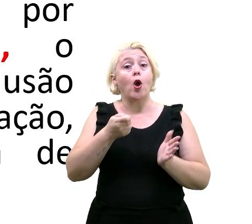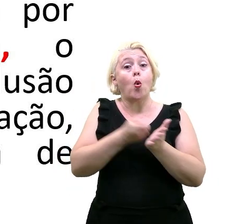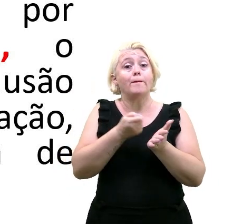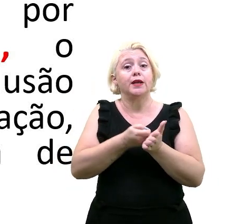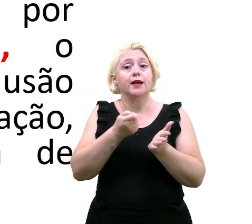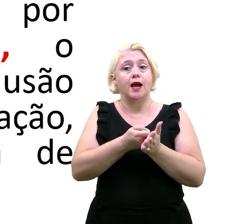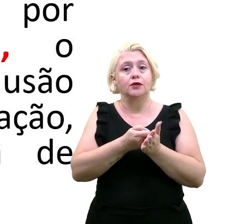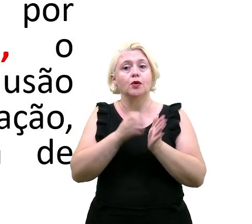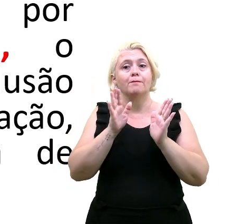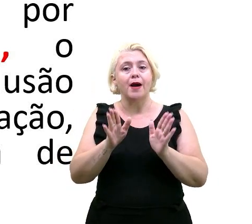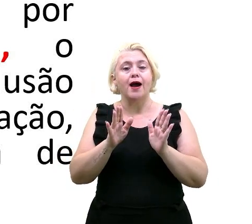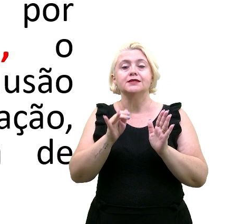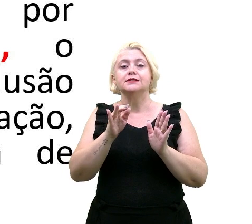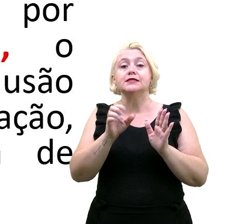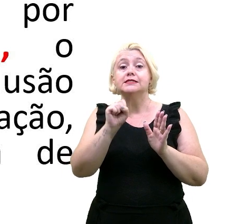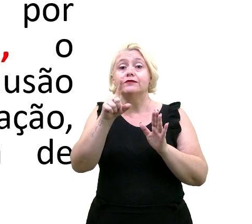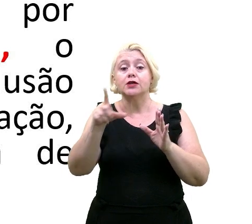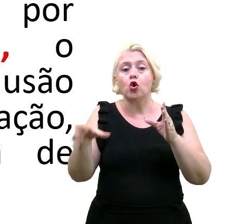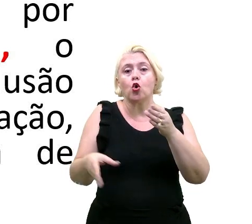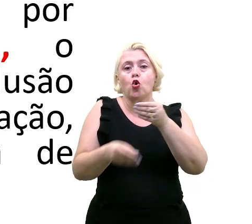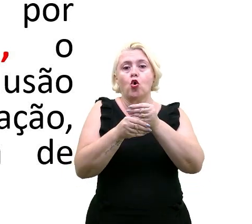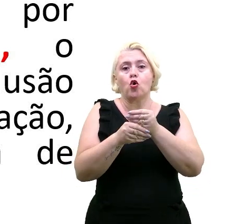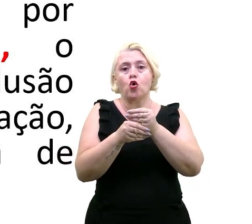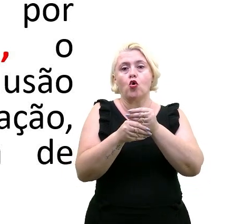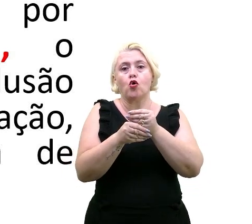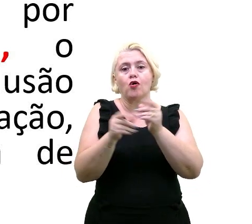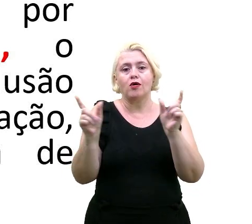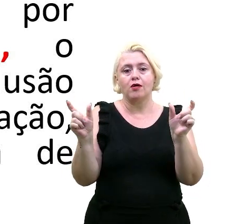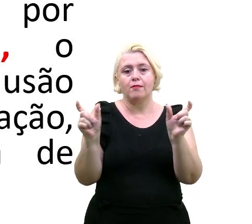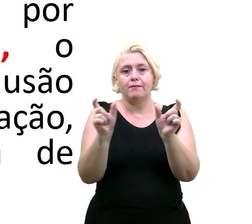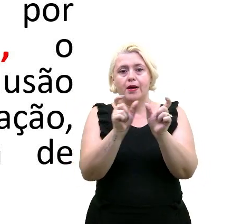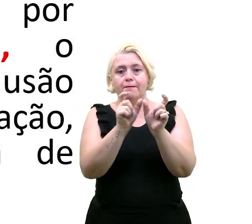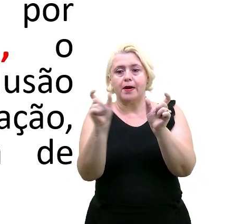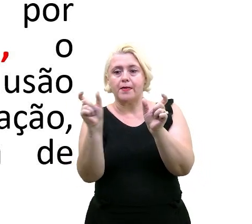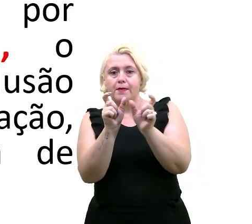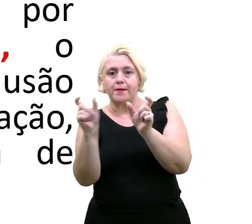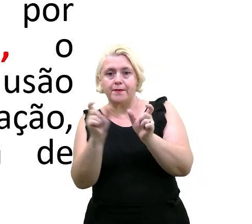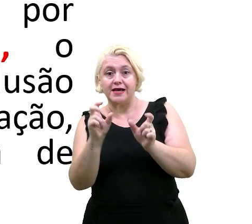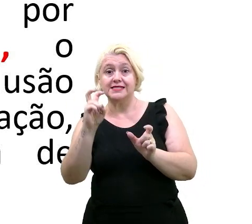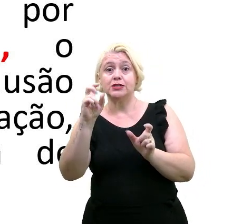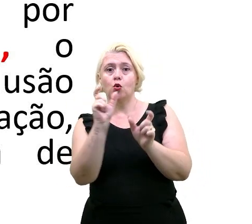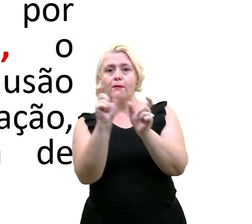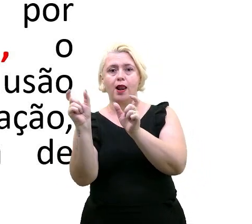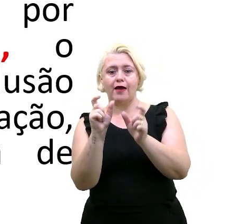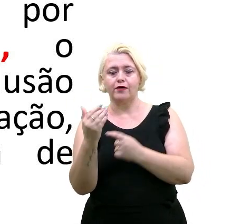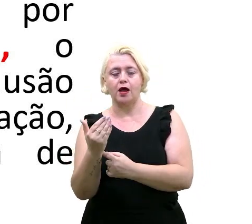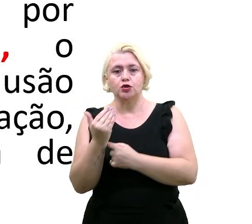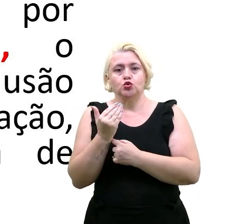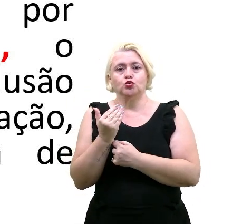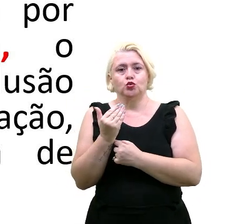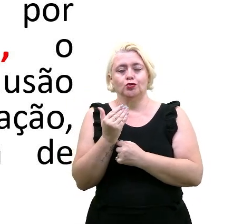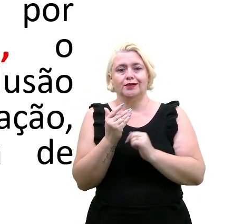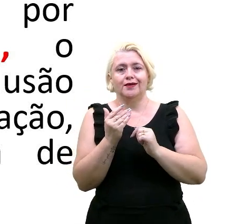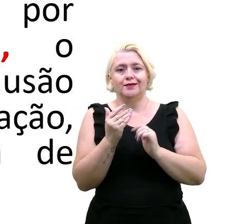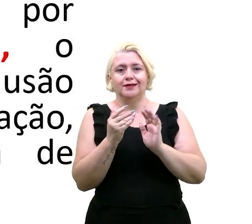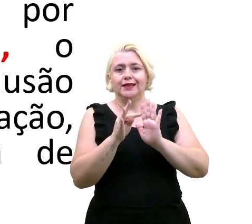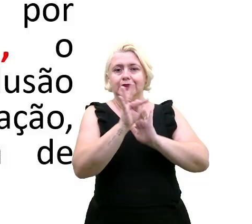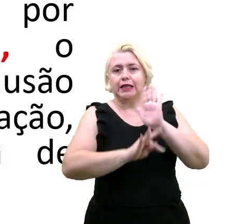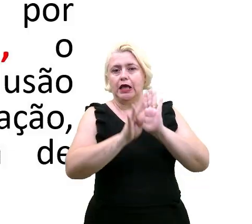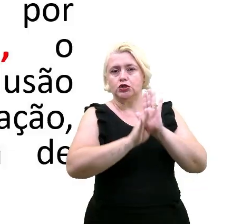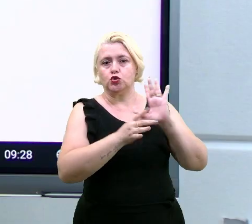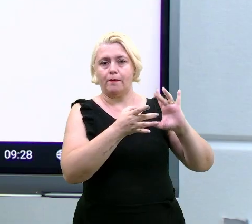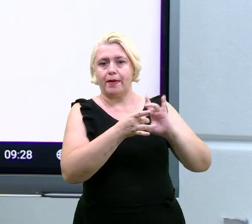essa linha de pensamento nós temos o quê nós temos cinco palavras que me ajudam a contextualizar